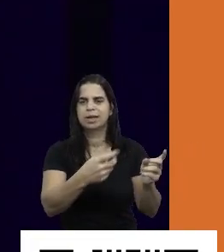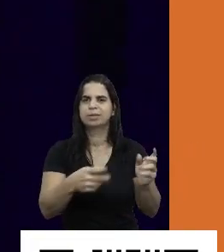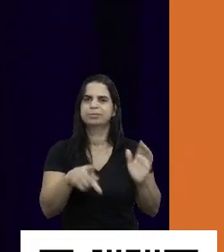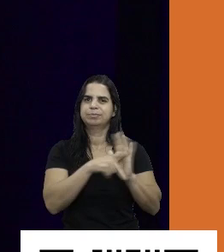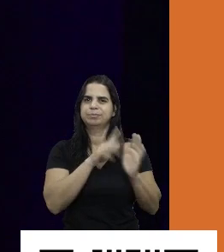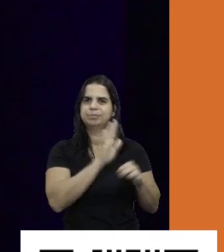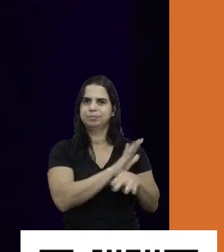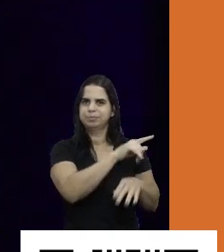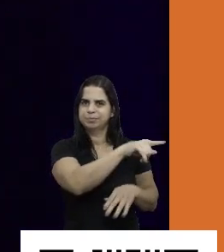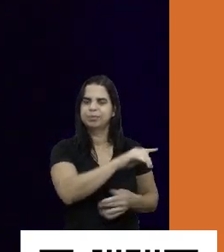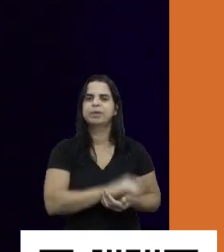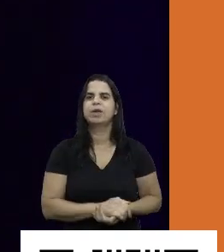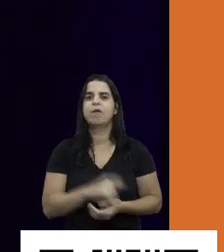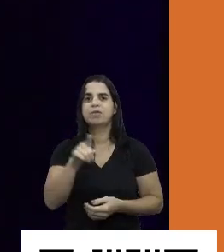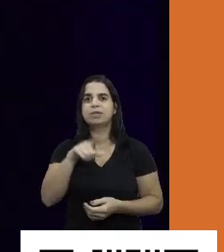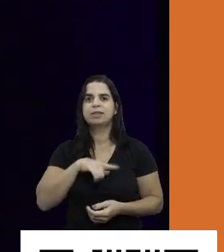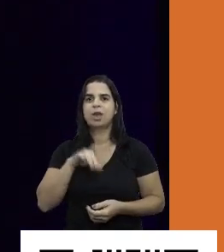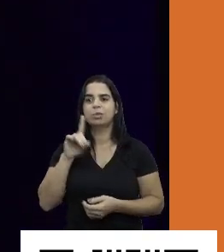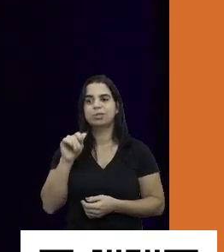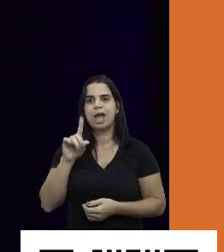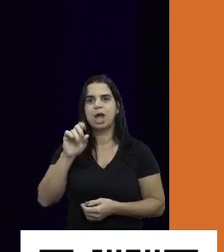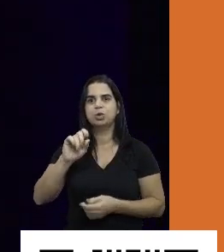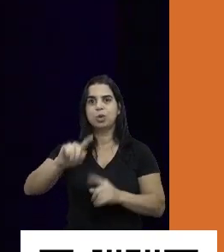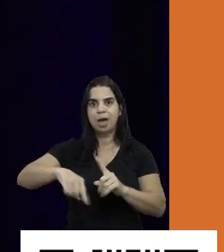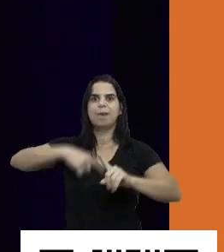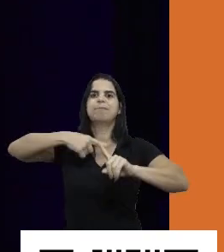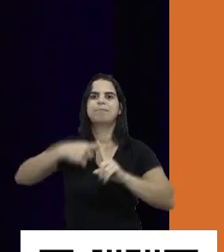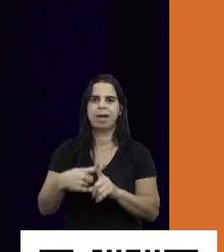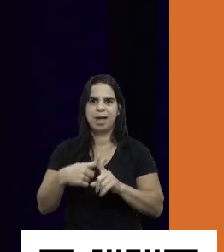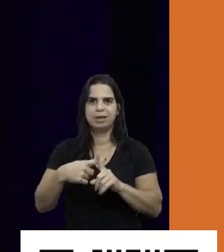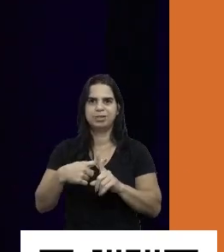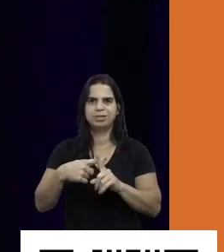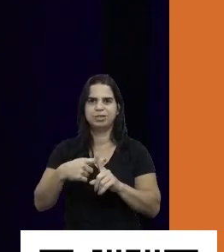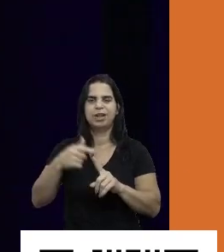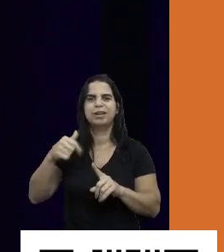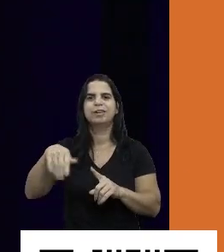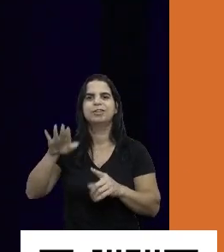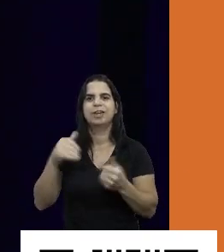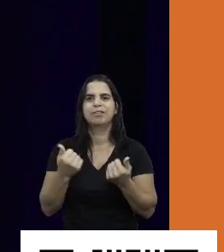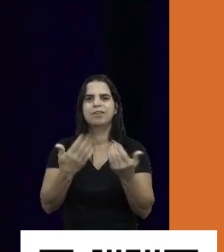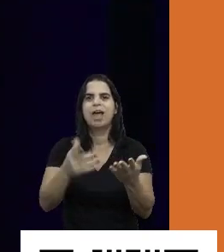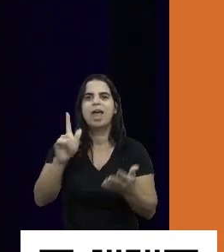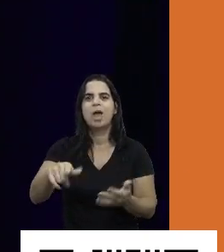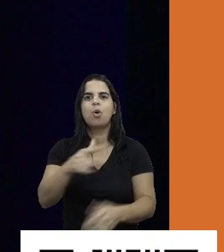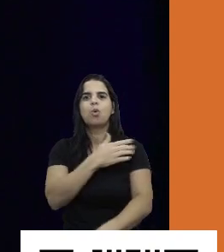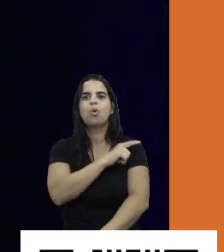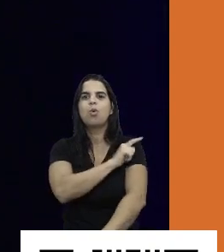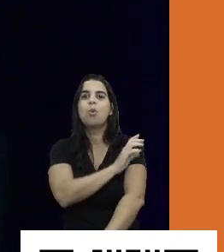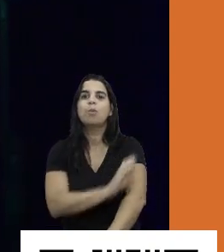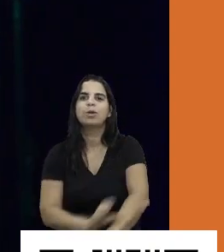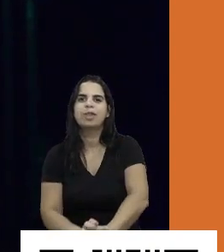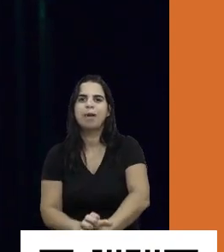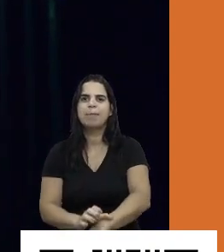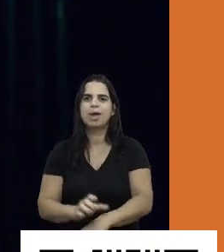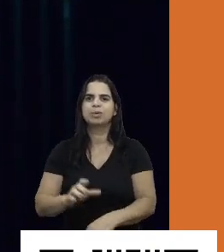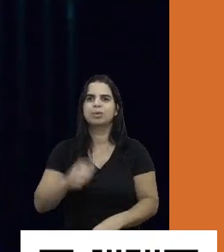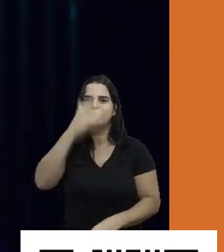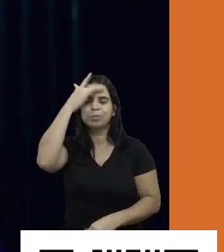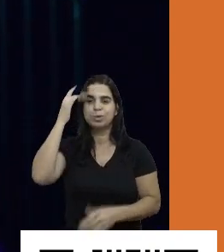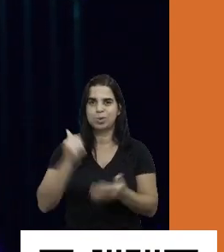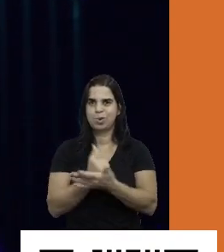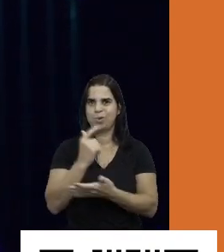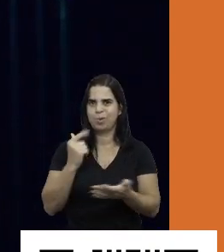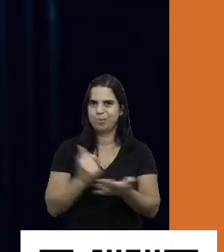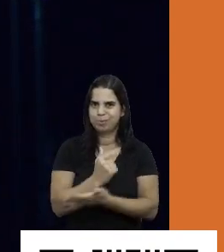a mais ali uma estrutura a mais que o próprio fornecedor não tem que é o comportamento do cliente então quando você passa a manipular